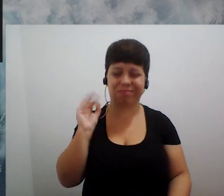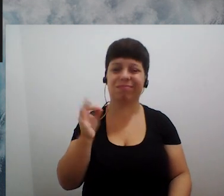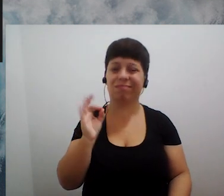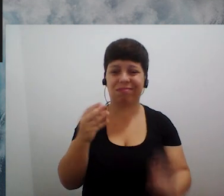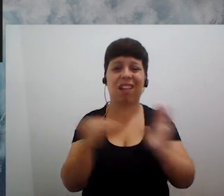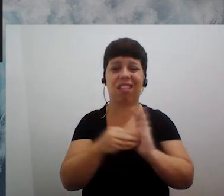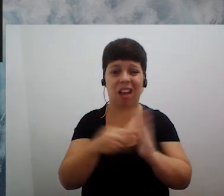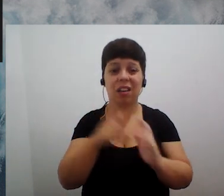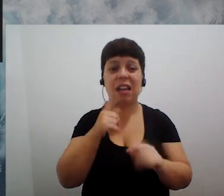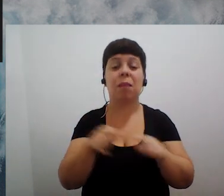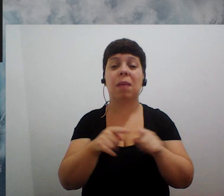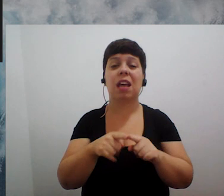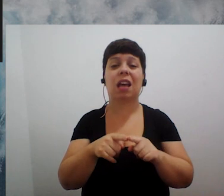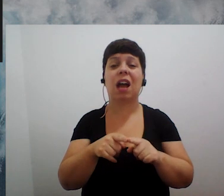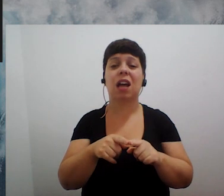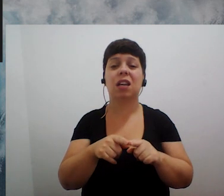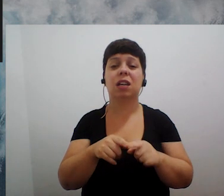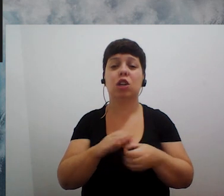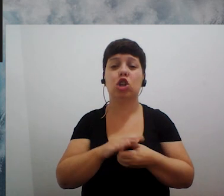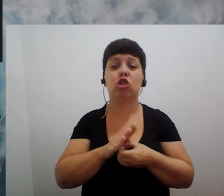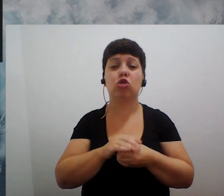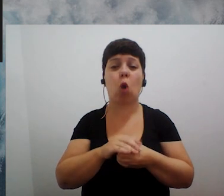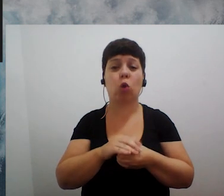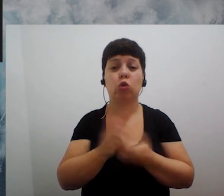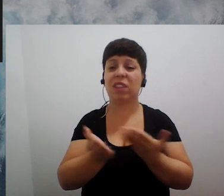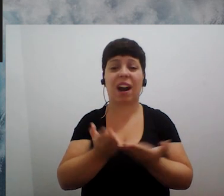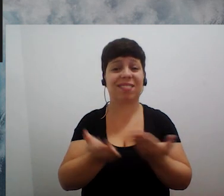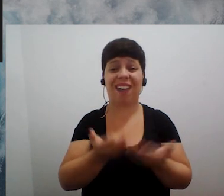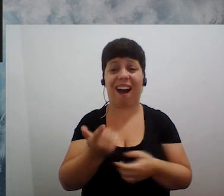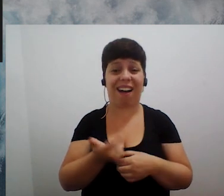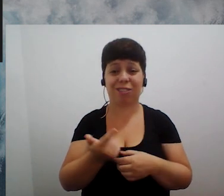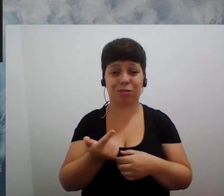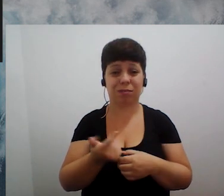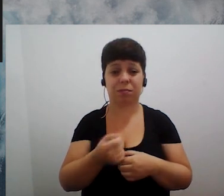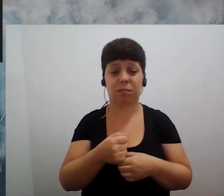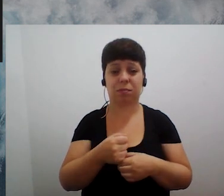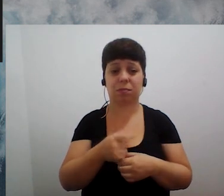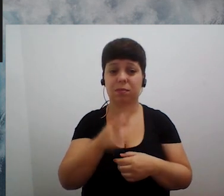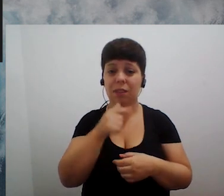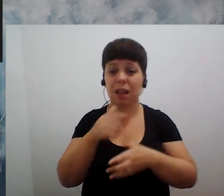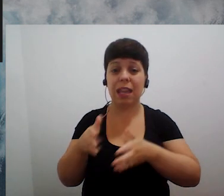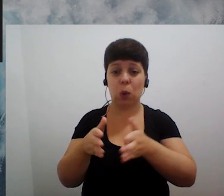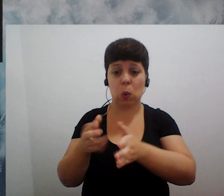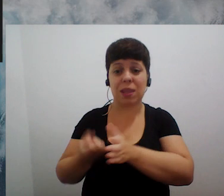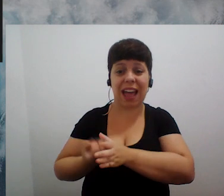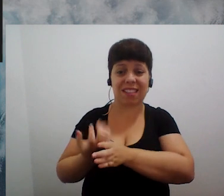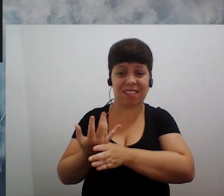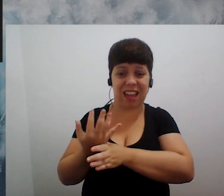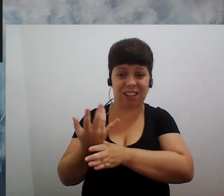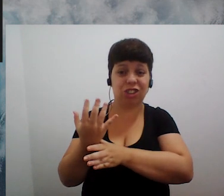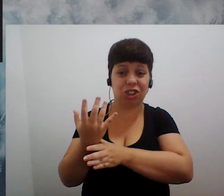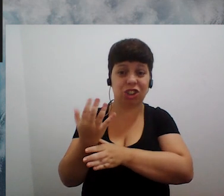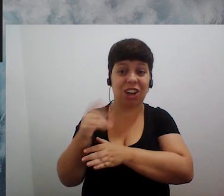água. E sobra muito esgoto, né? O esgoto que não é tratado, que o rio